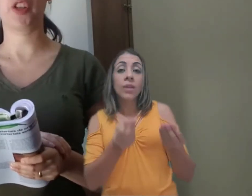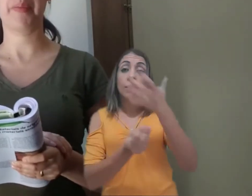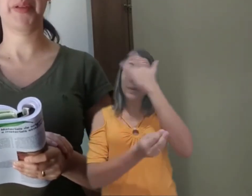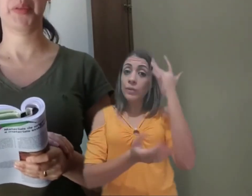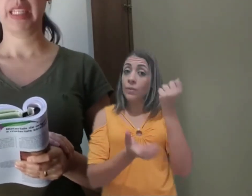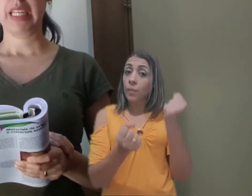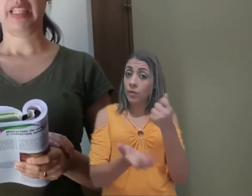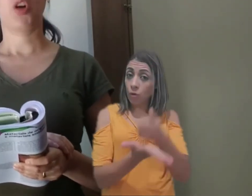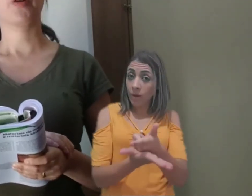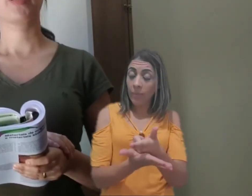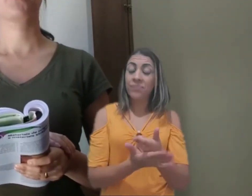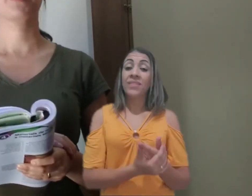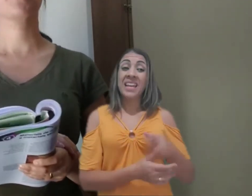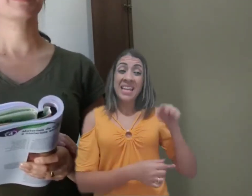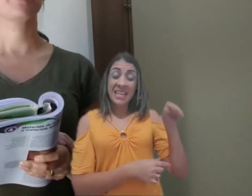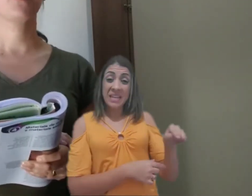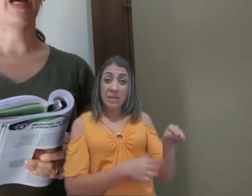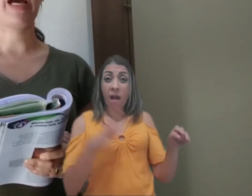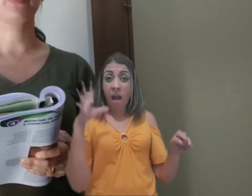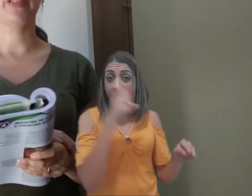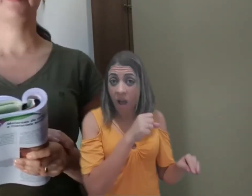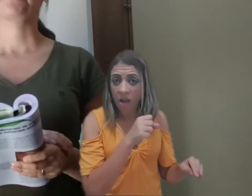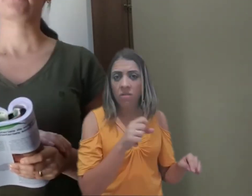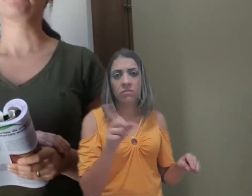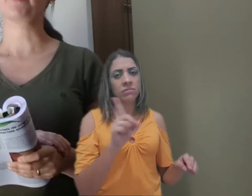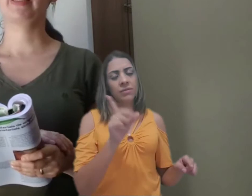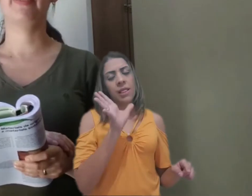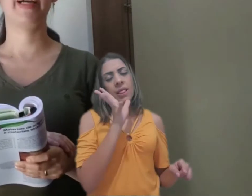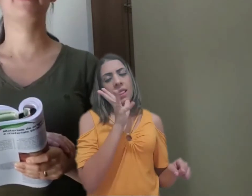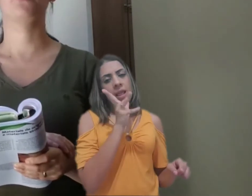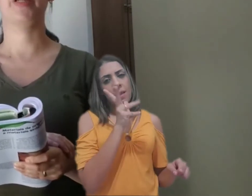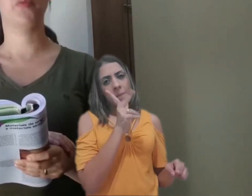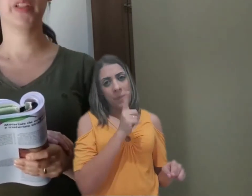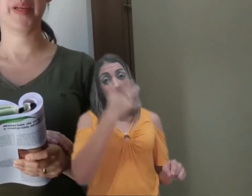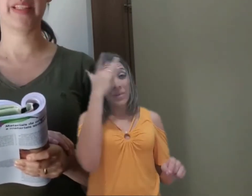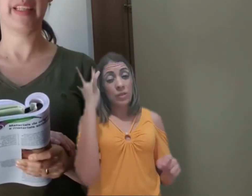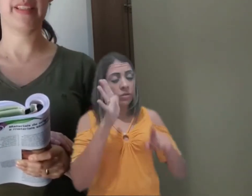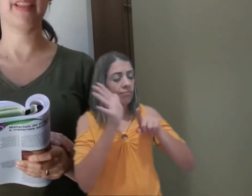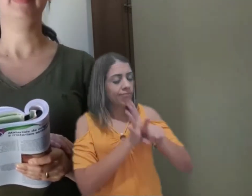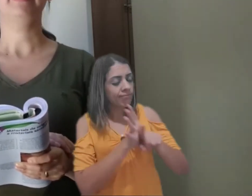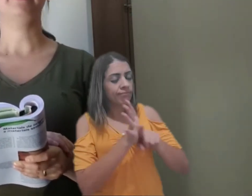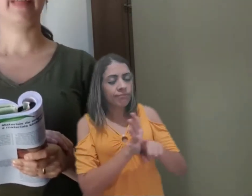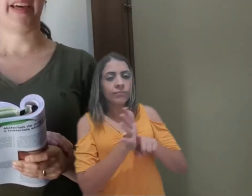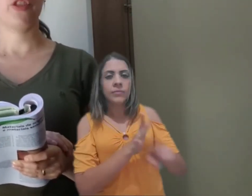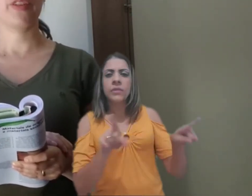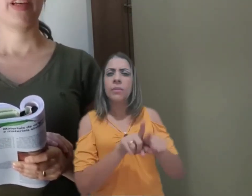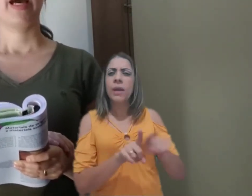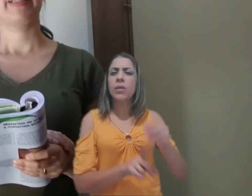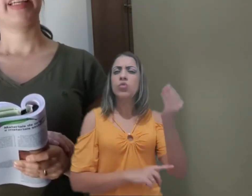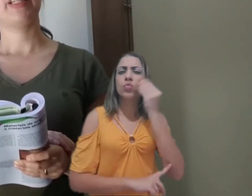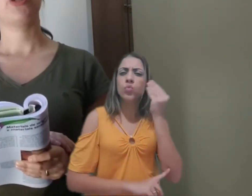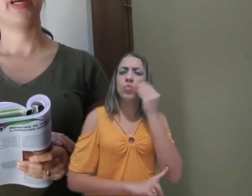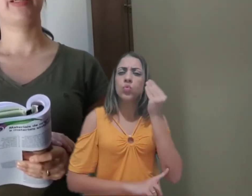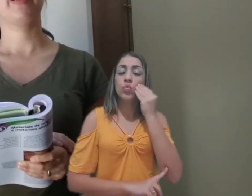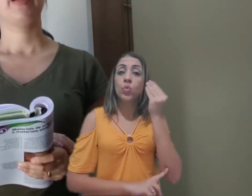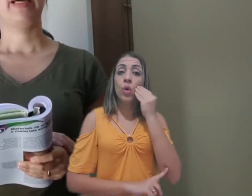novo medicamento. Então, é um processo muitas vezes demorado, né, que vai envolver muita pesquisa e testes até